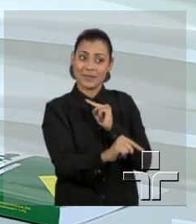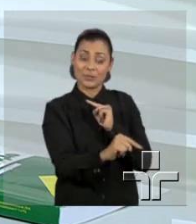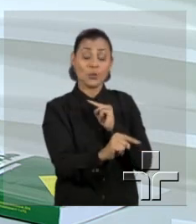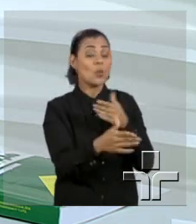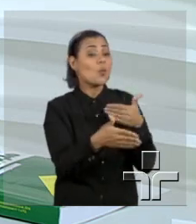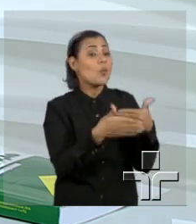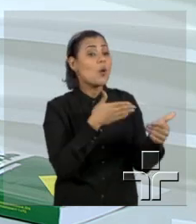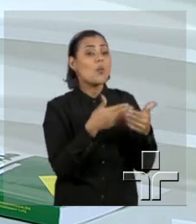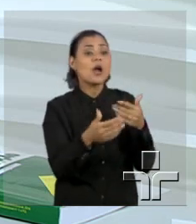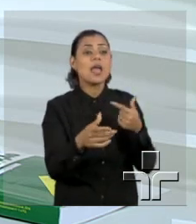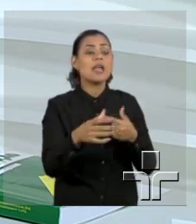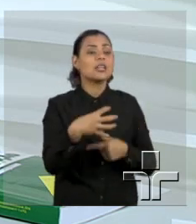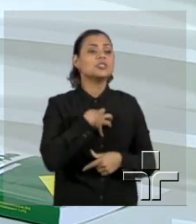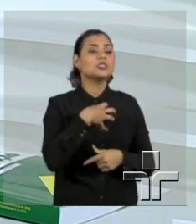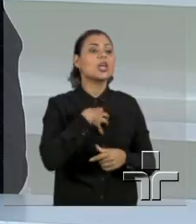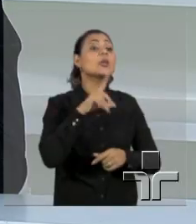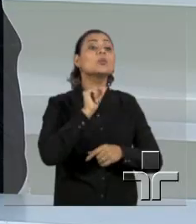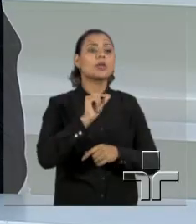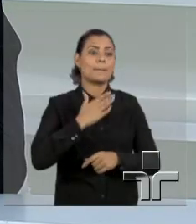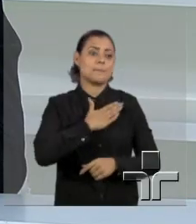qualquer tipo de preconceito